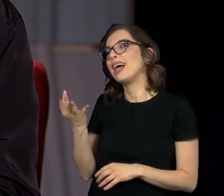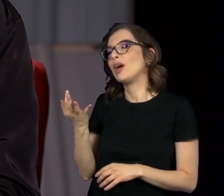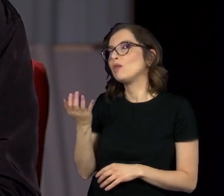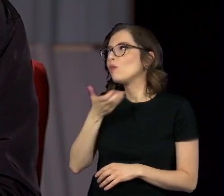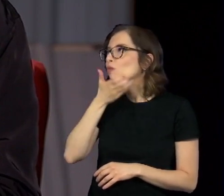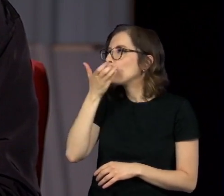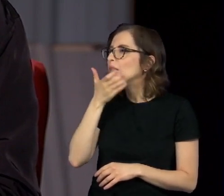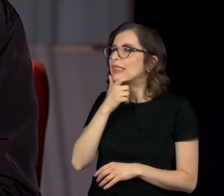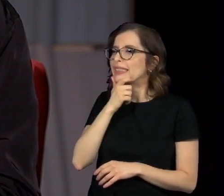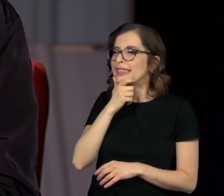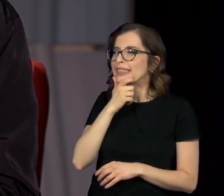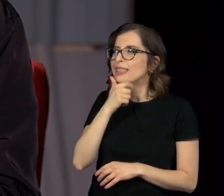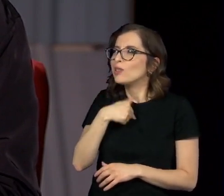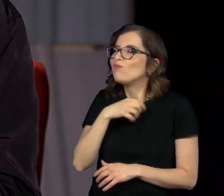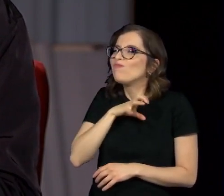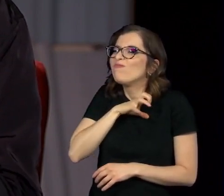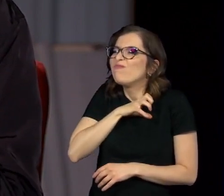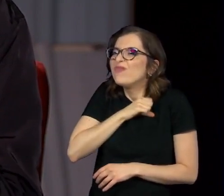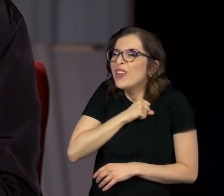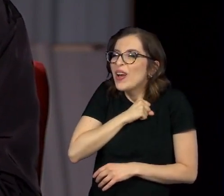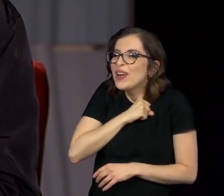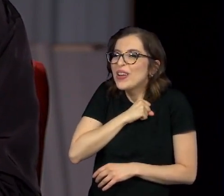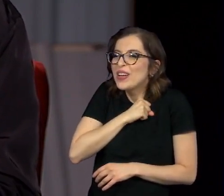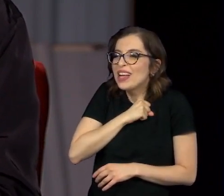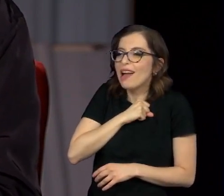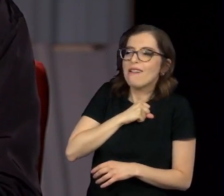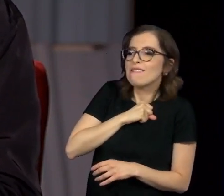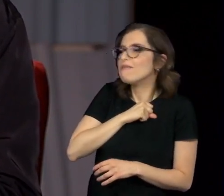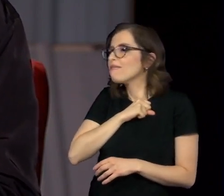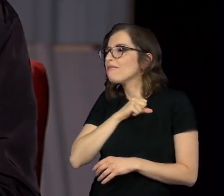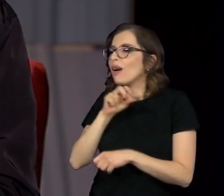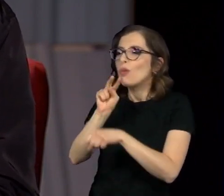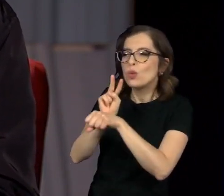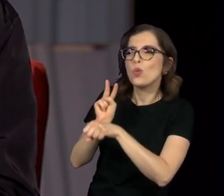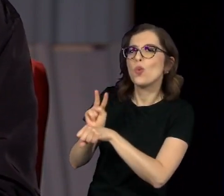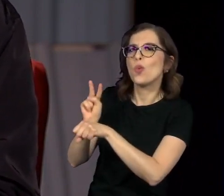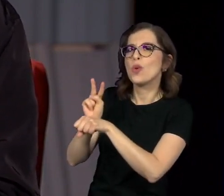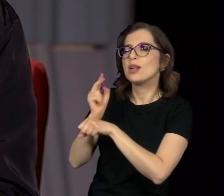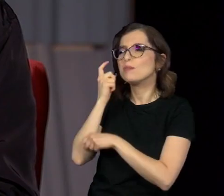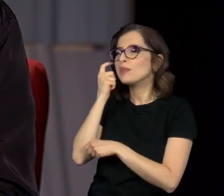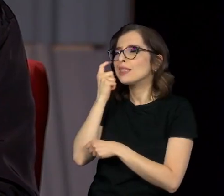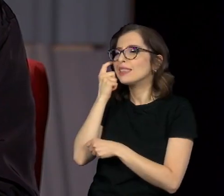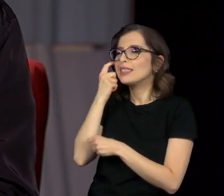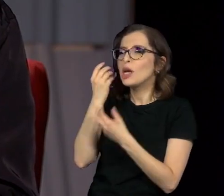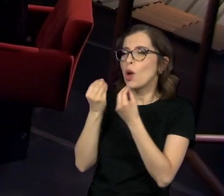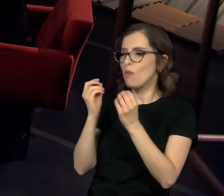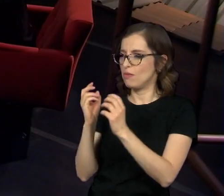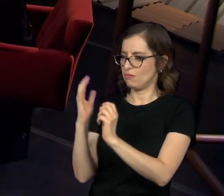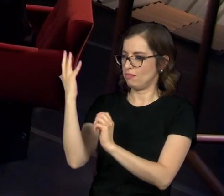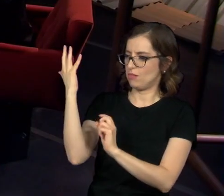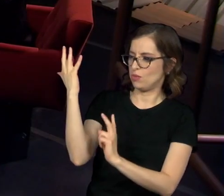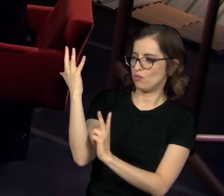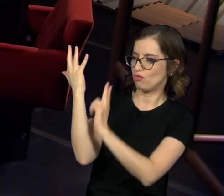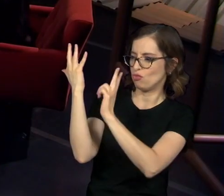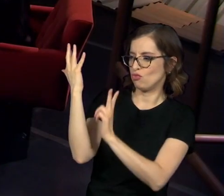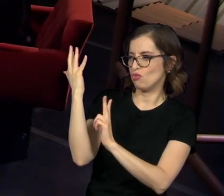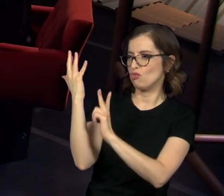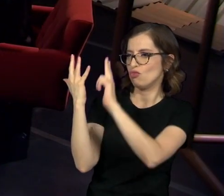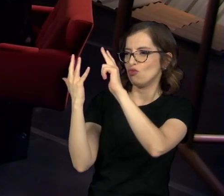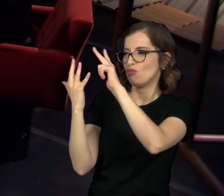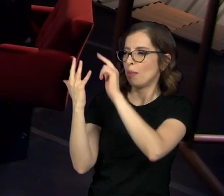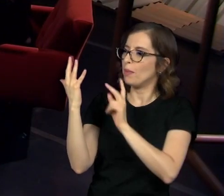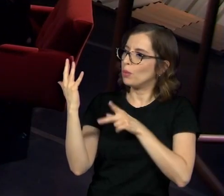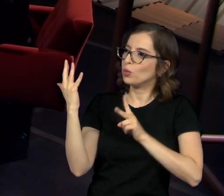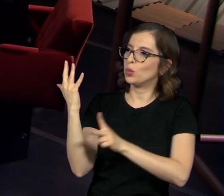cultivo ornamental também, né? Daquilo de pensar que essa vida é interespécies, e isso inclui os